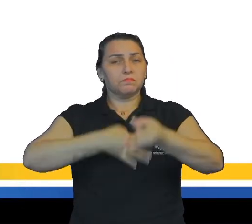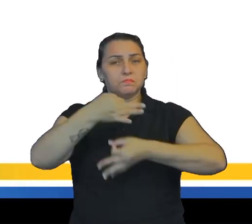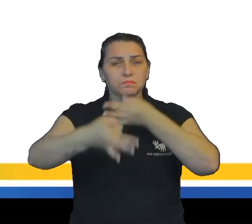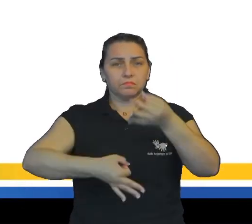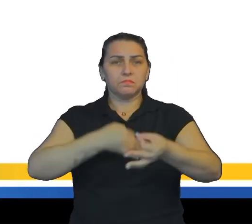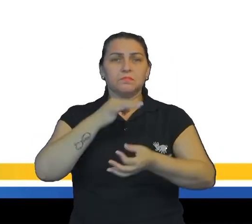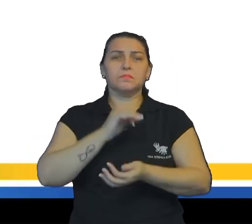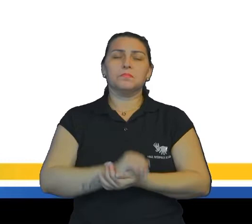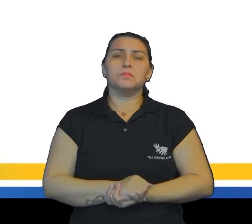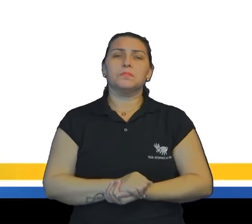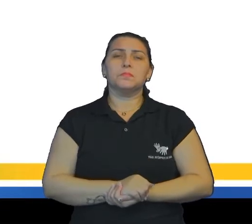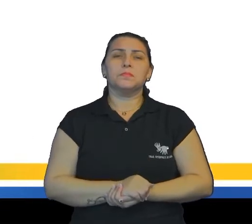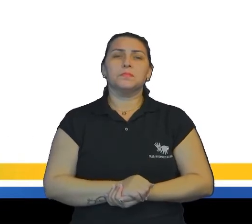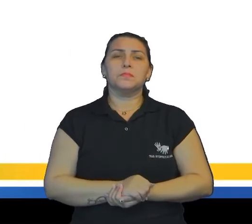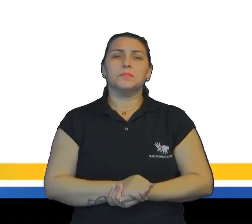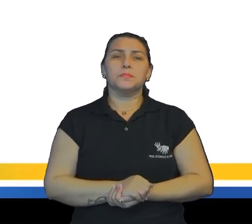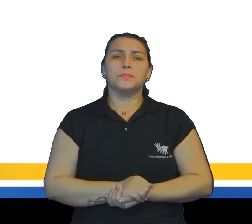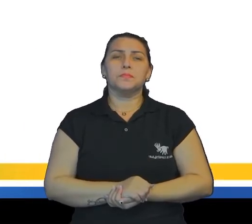de vista.